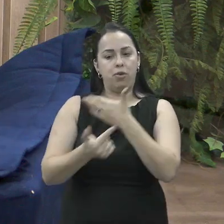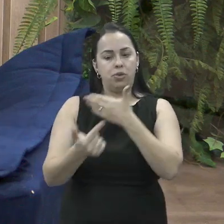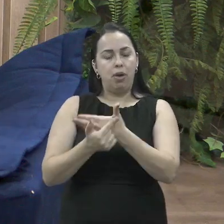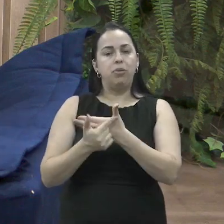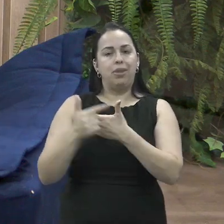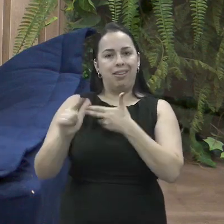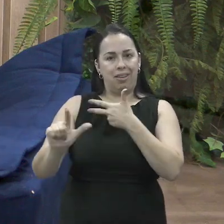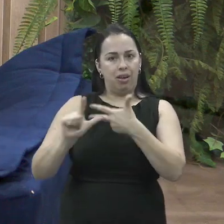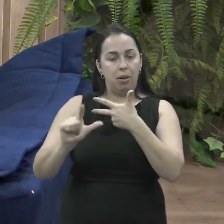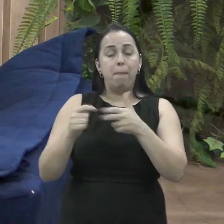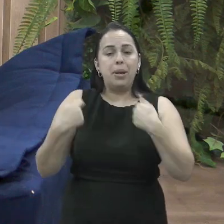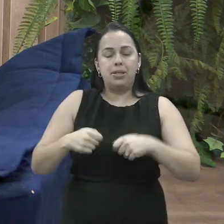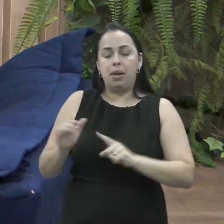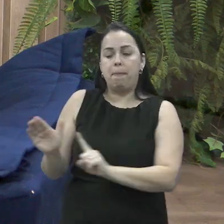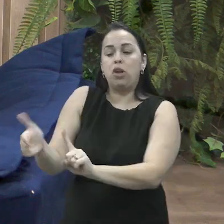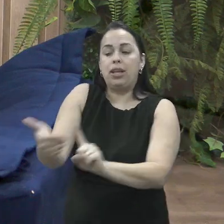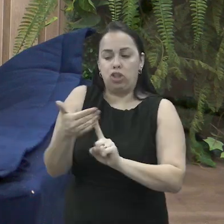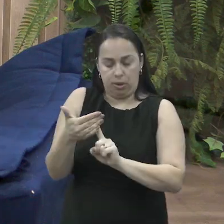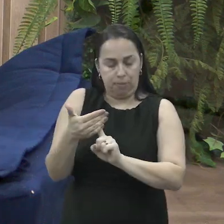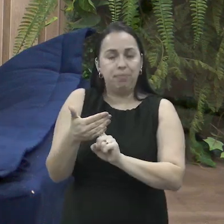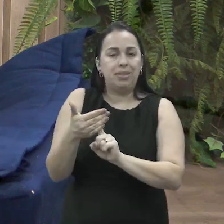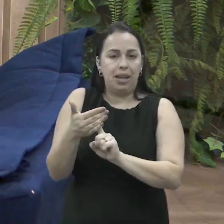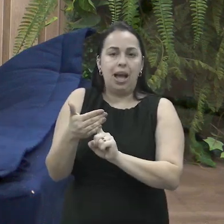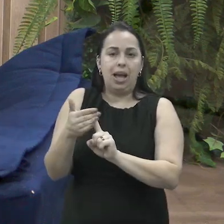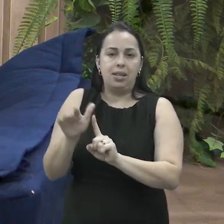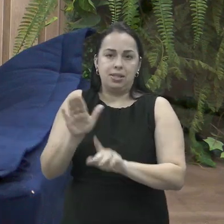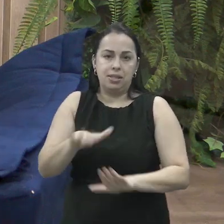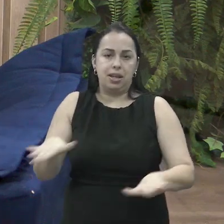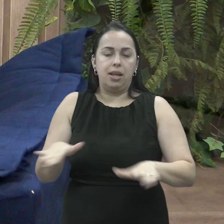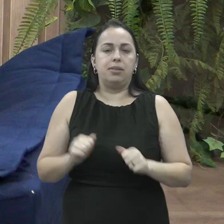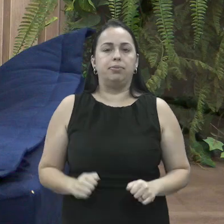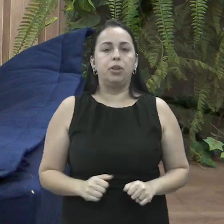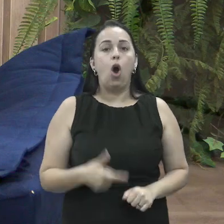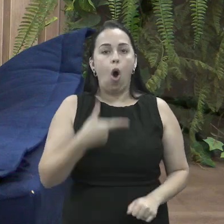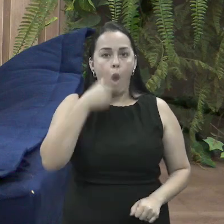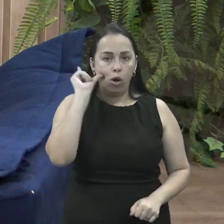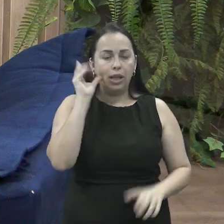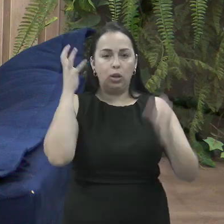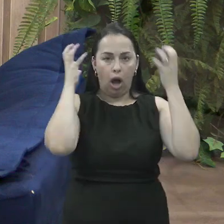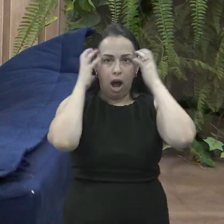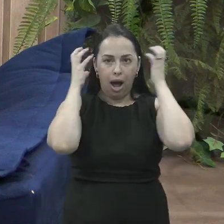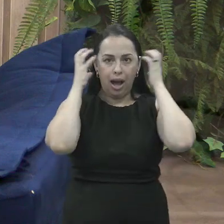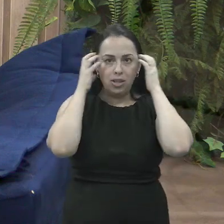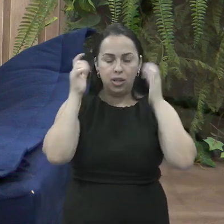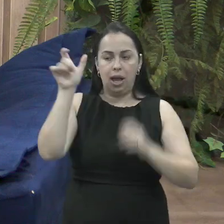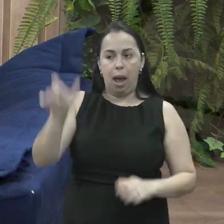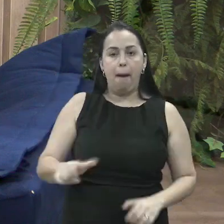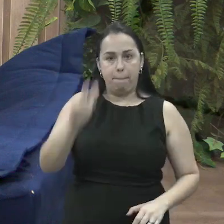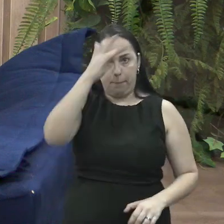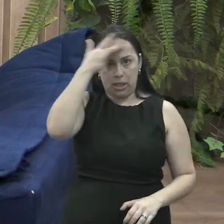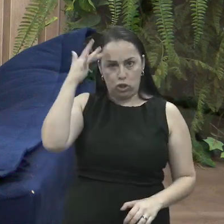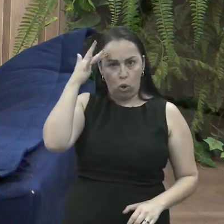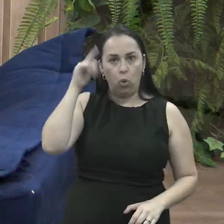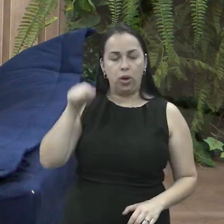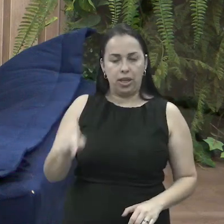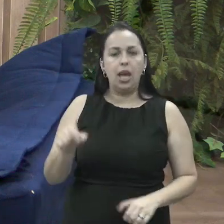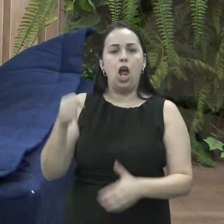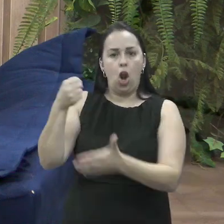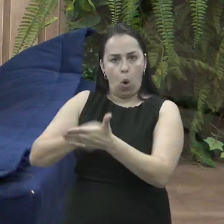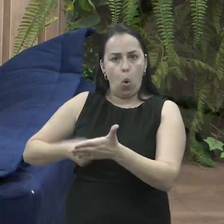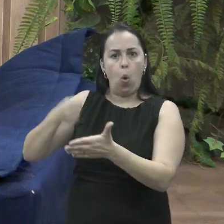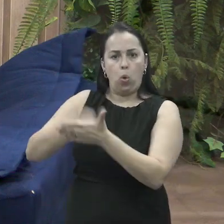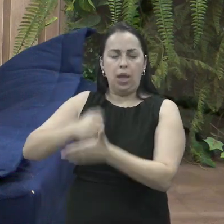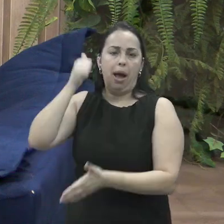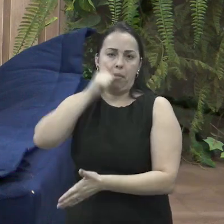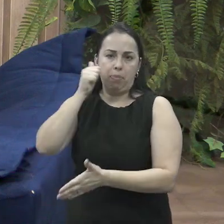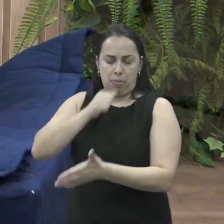legisladores, precisamos proteger as nossas crianças. Ontem mesmo eu tenho um programa de rádio e a gente estava falando de uma pessoa que se identifica como progressista, uma